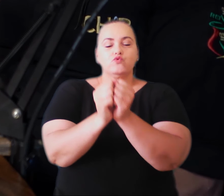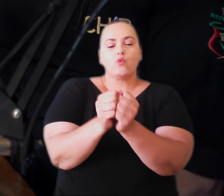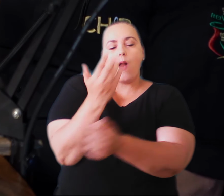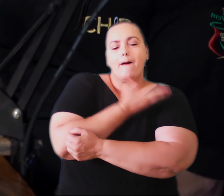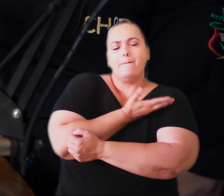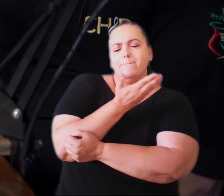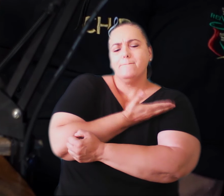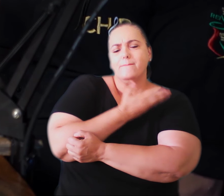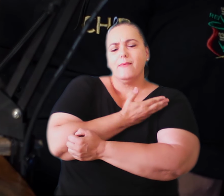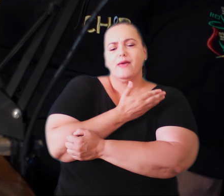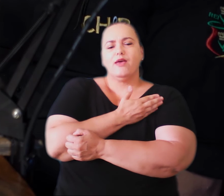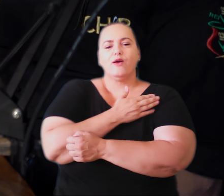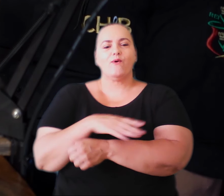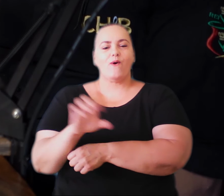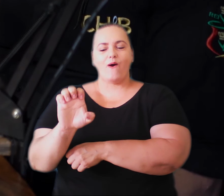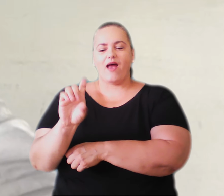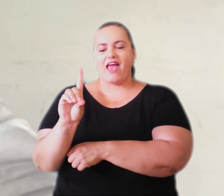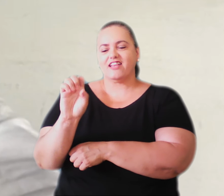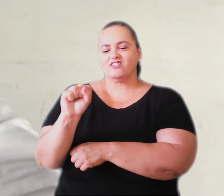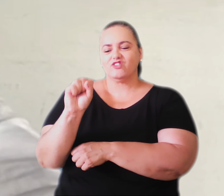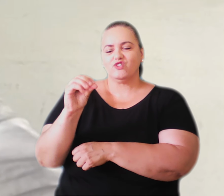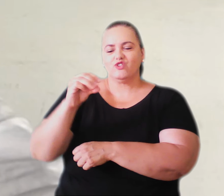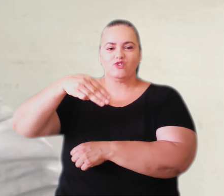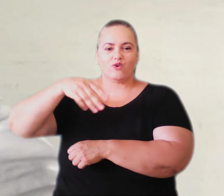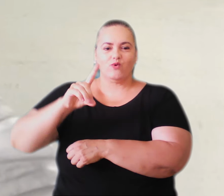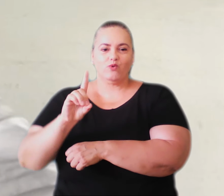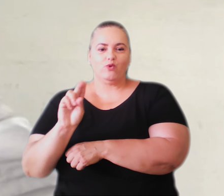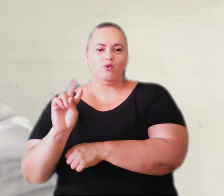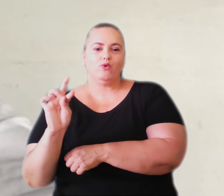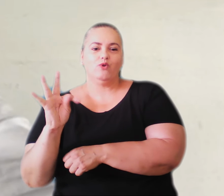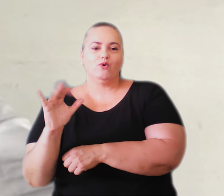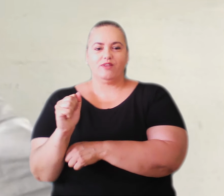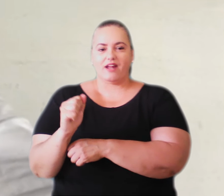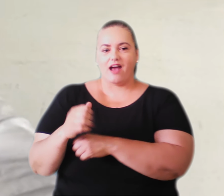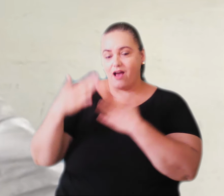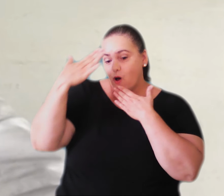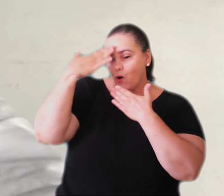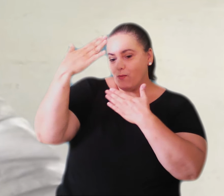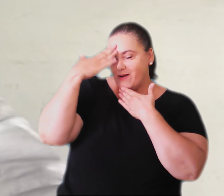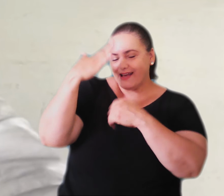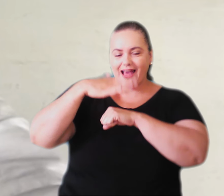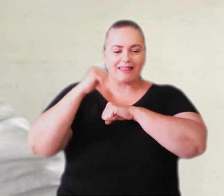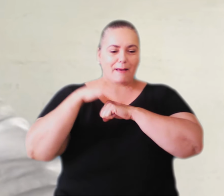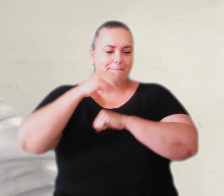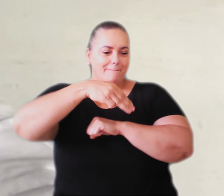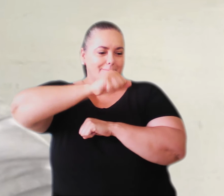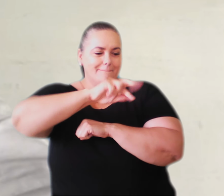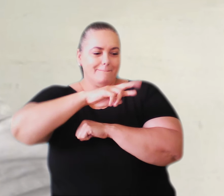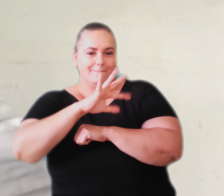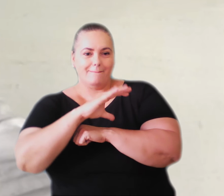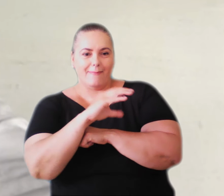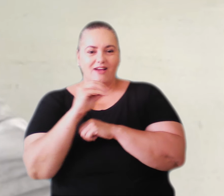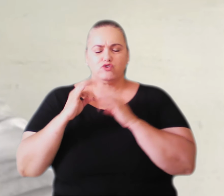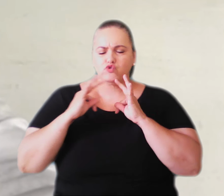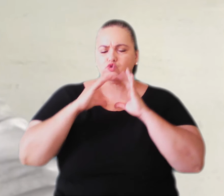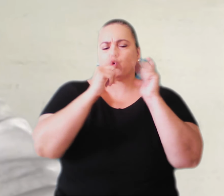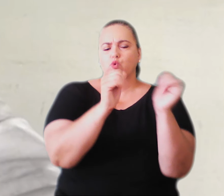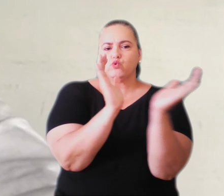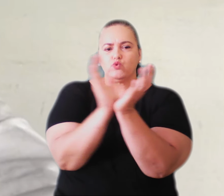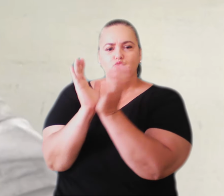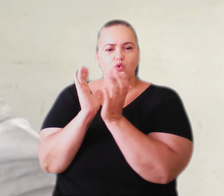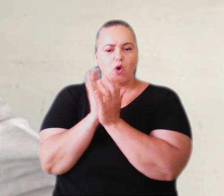parceiro e músico, Dr. Edson Dutra. Muito obrigado, querido Márcio. Obrigado a vocês, aí o Chiquito, os demais colegas aí